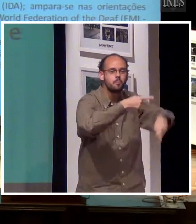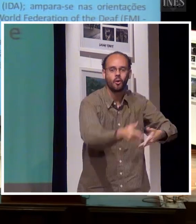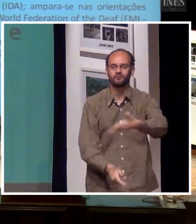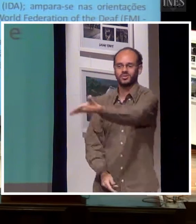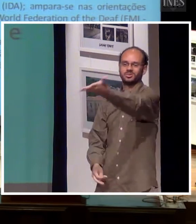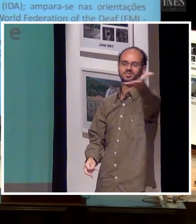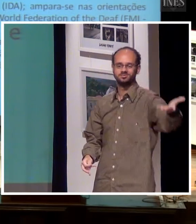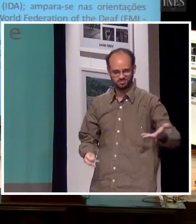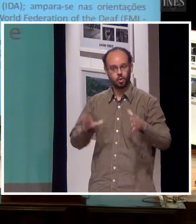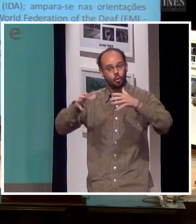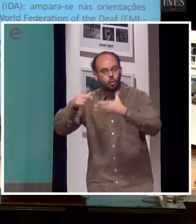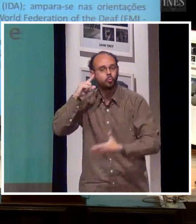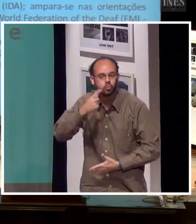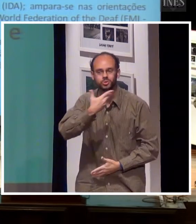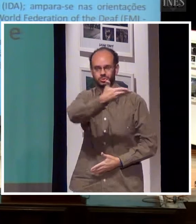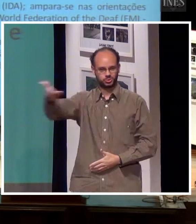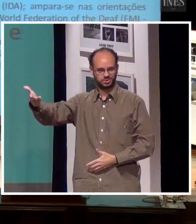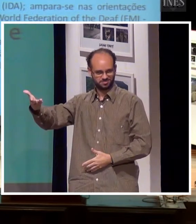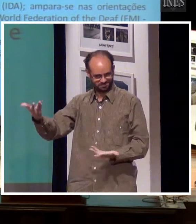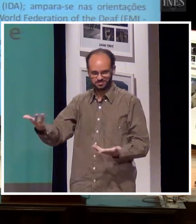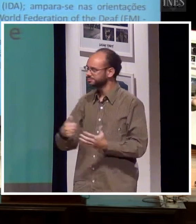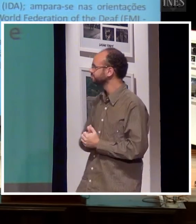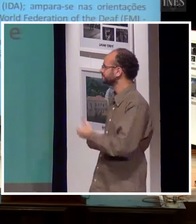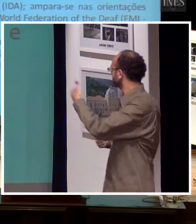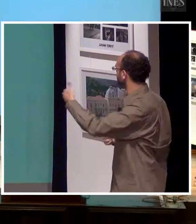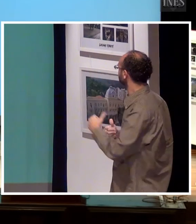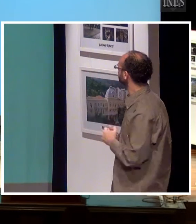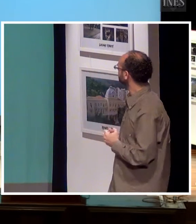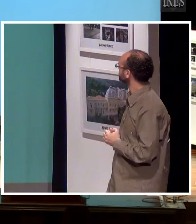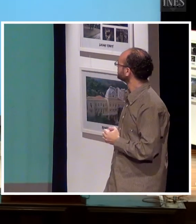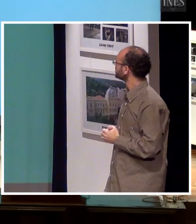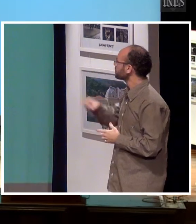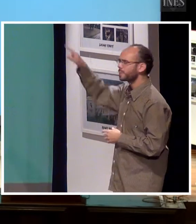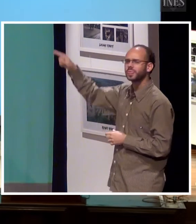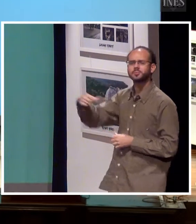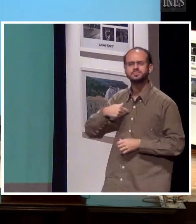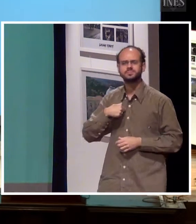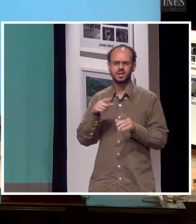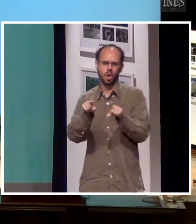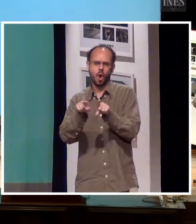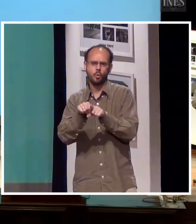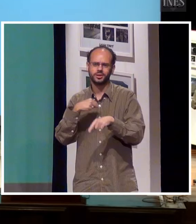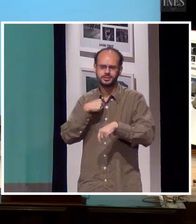vem chegar até nós através dessas associações.